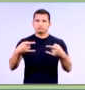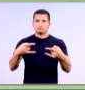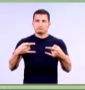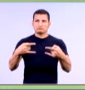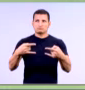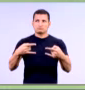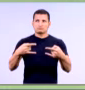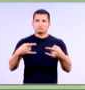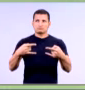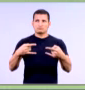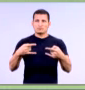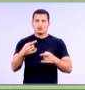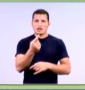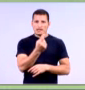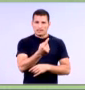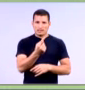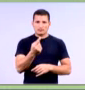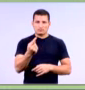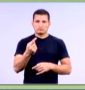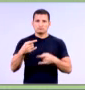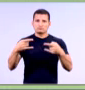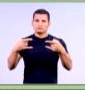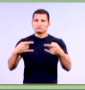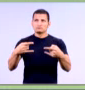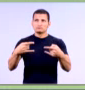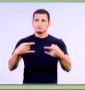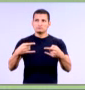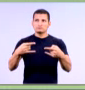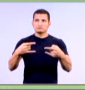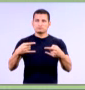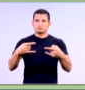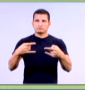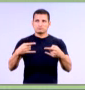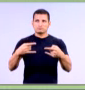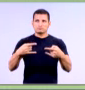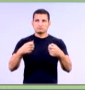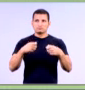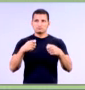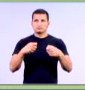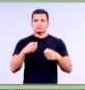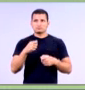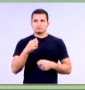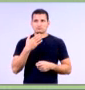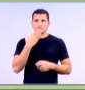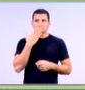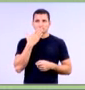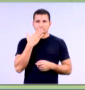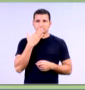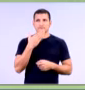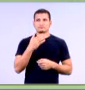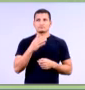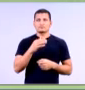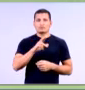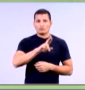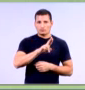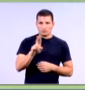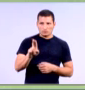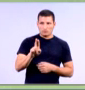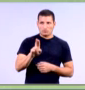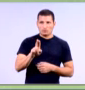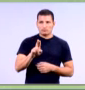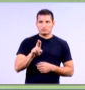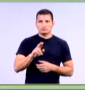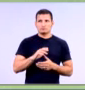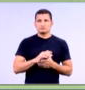Para cada parâmetro entre os parênteses, eu vou definir o tipo do parâmetro e o nome do parâmetro. No caso, é